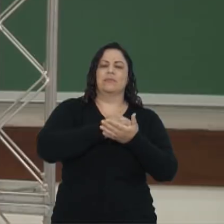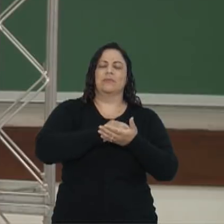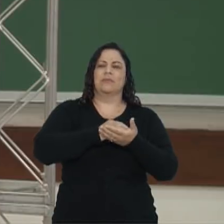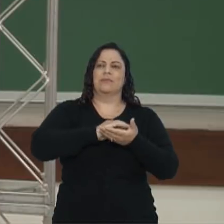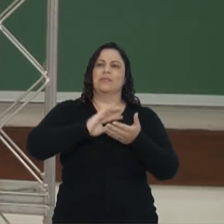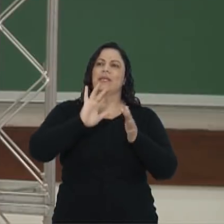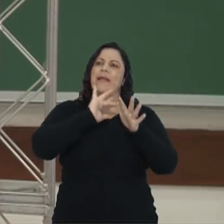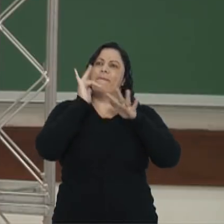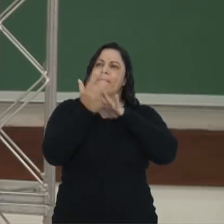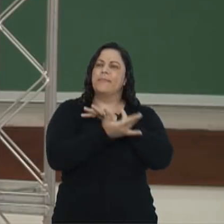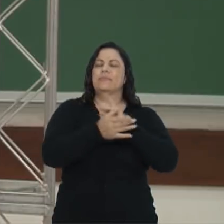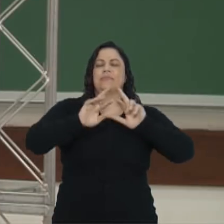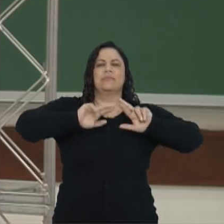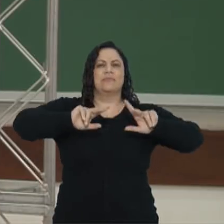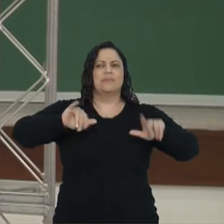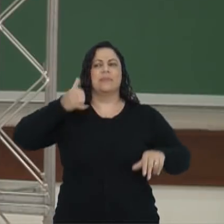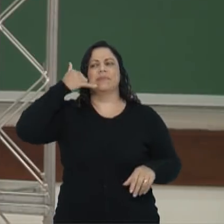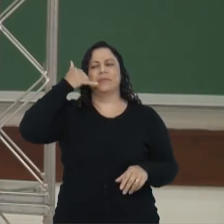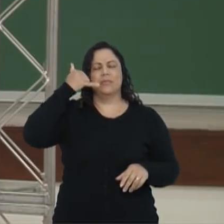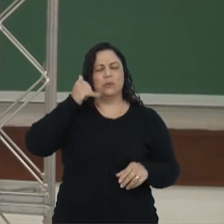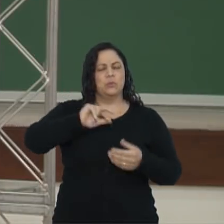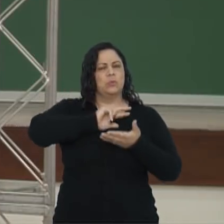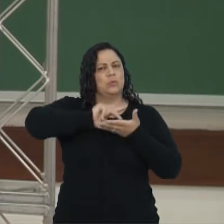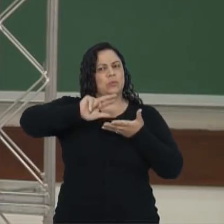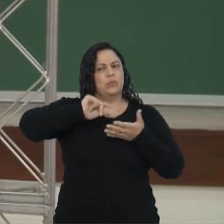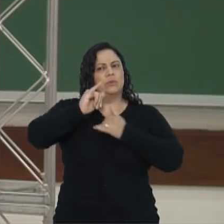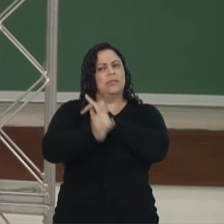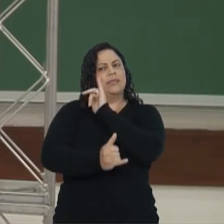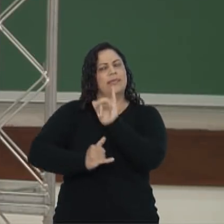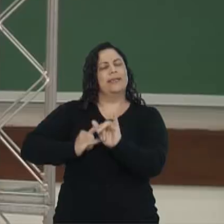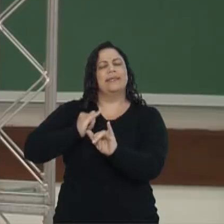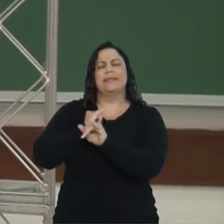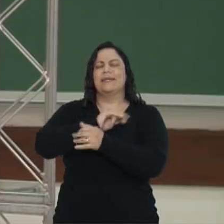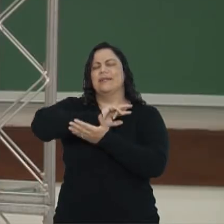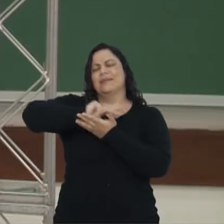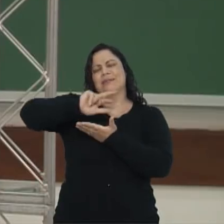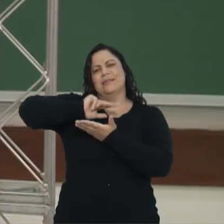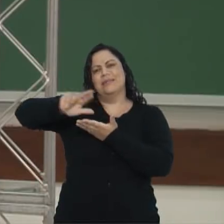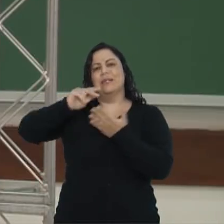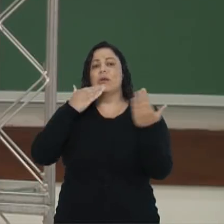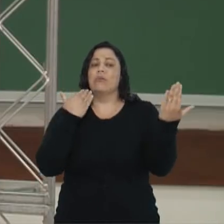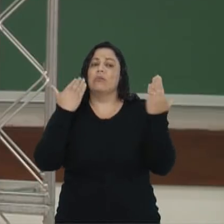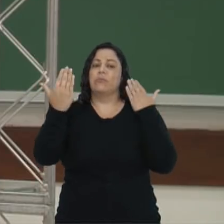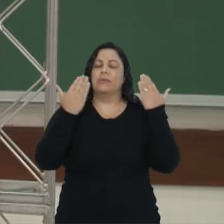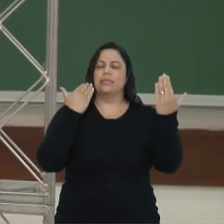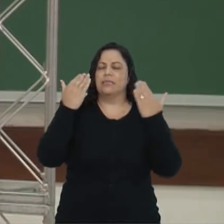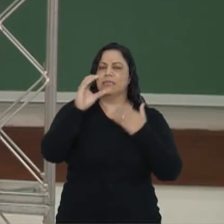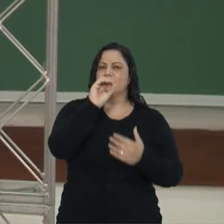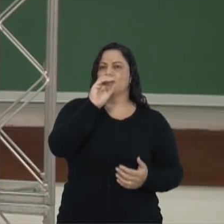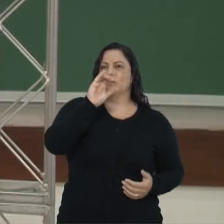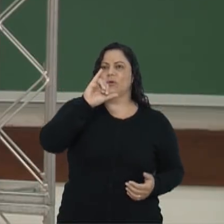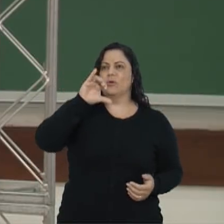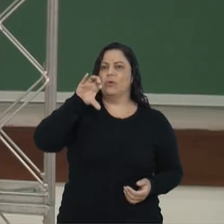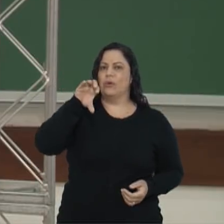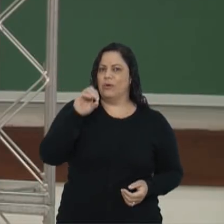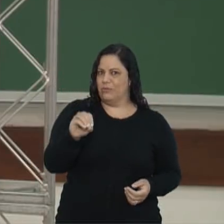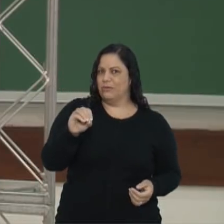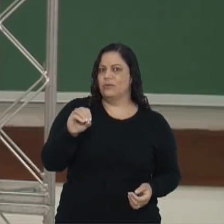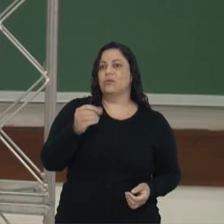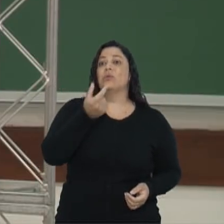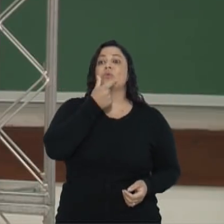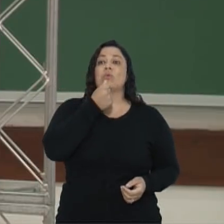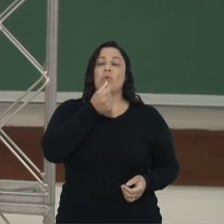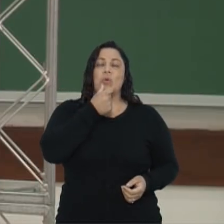da internet, etc., e trabalhamos com uma comparação com uma discussão de ócio criativo com o Menino